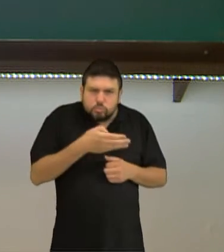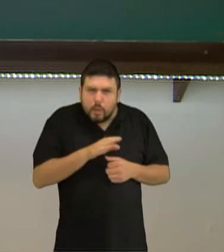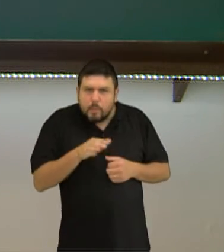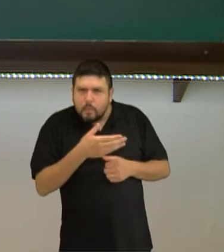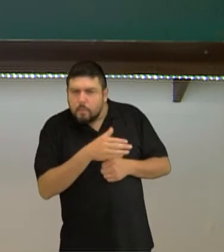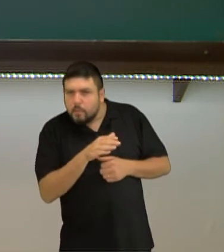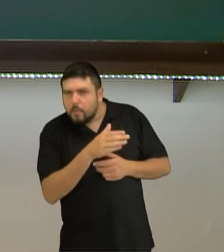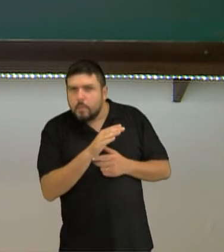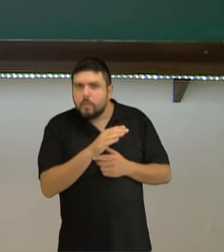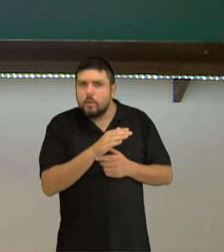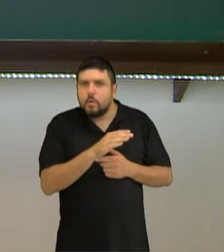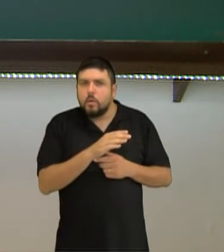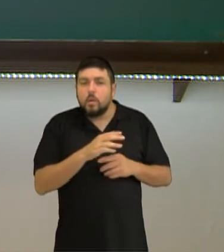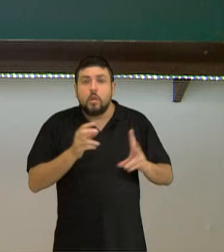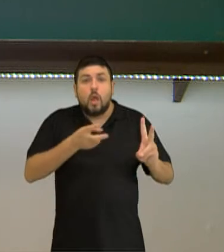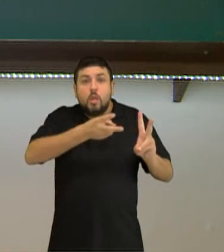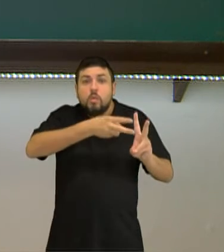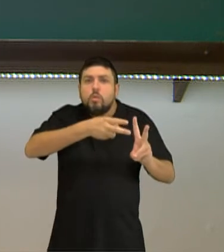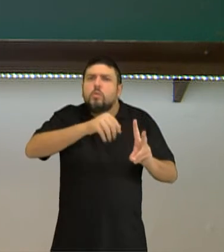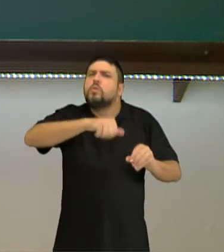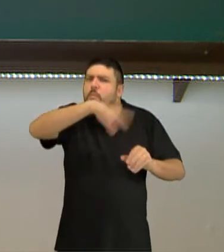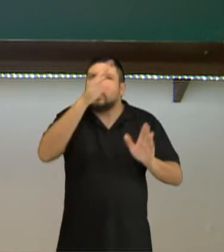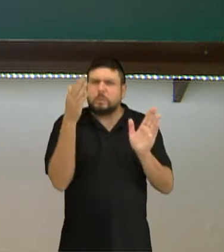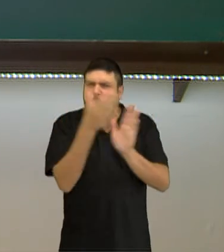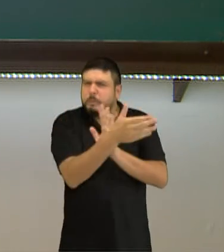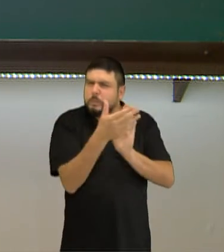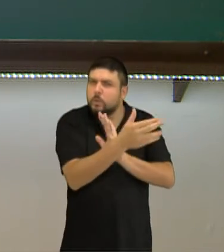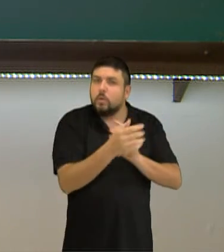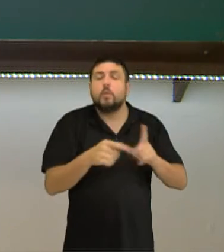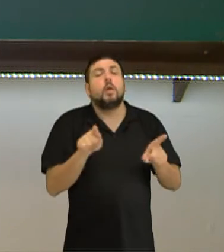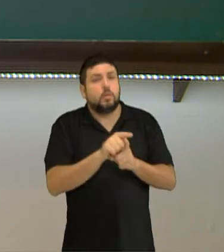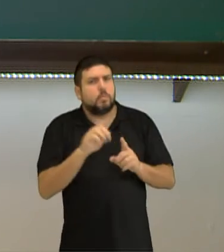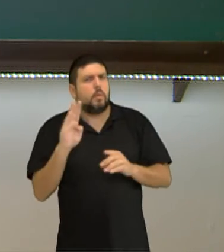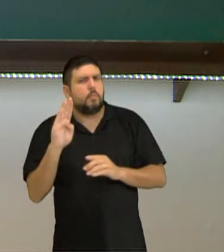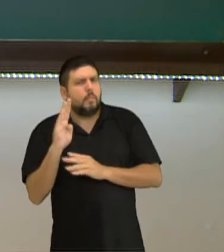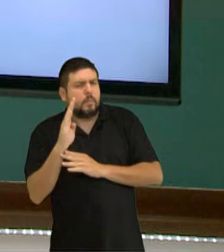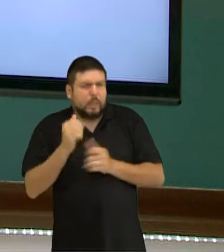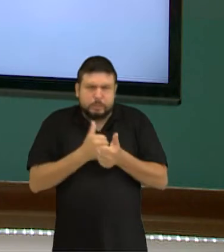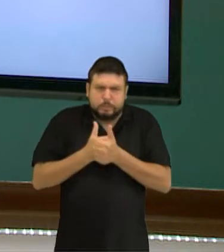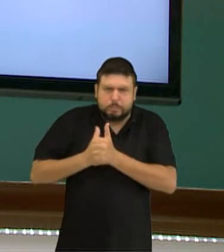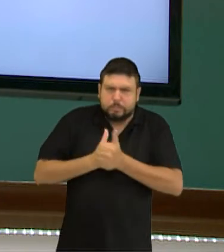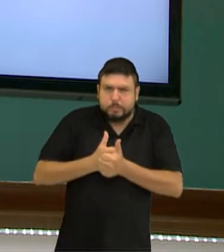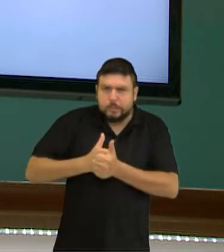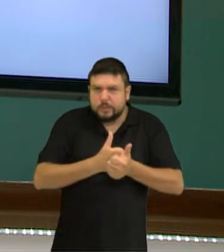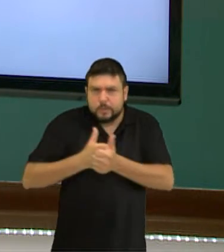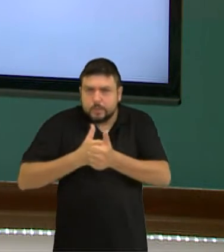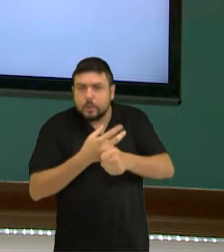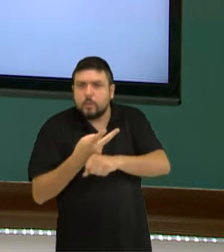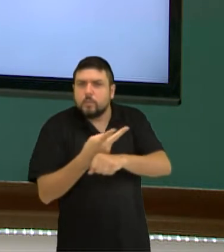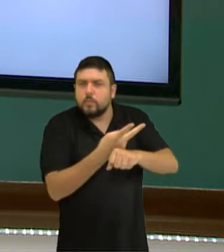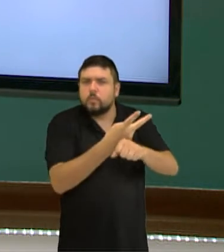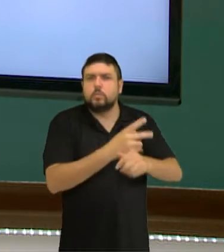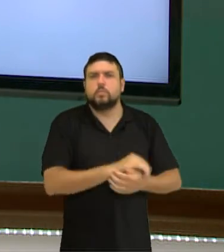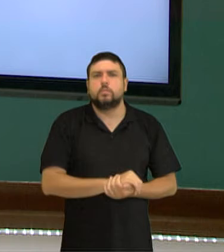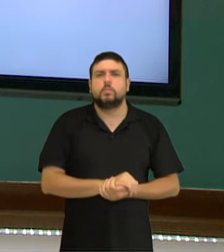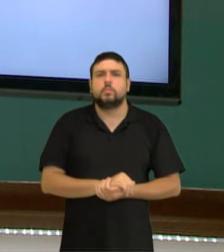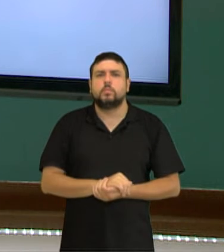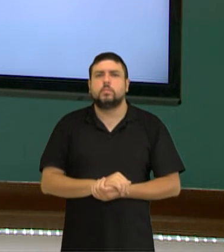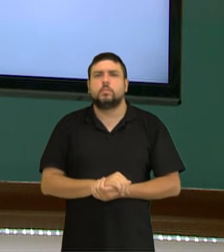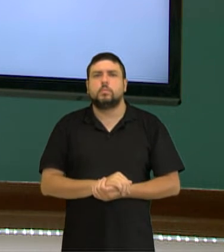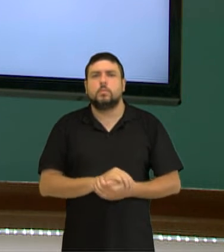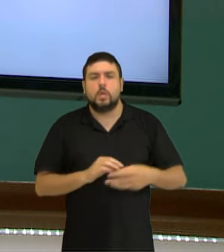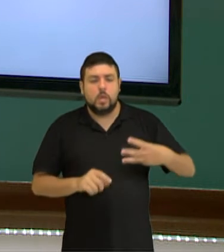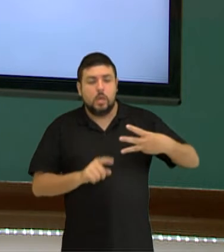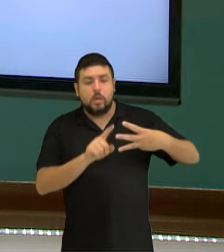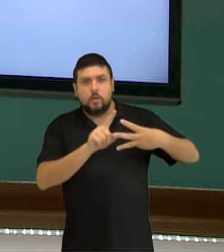vez mais para dentro das matas, as bandeiras também iam para as regiões mais distantes ainda. 3 tipos